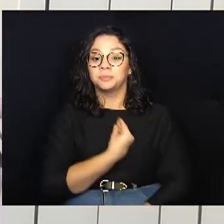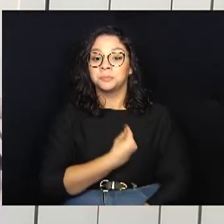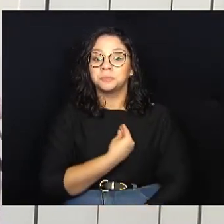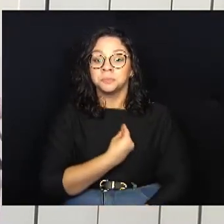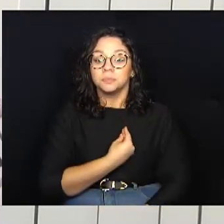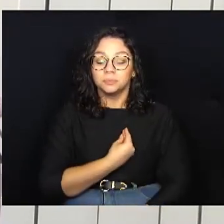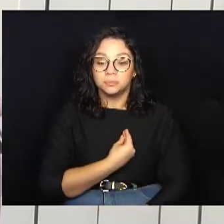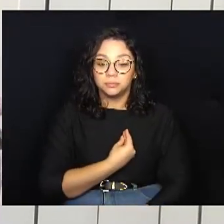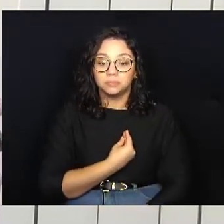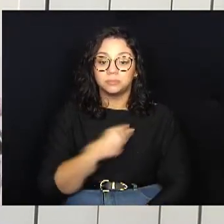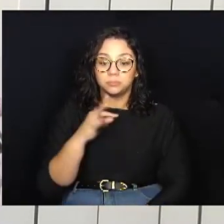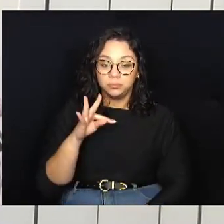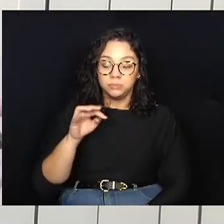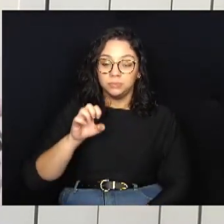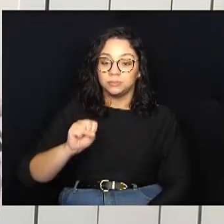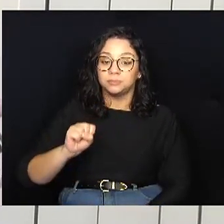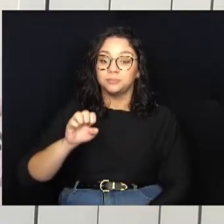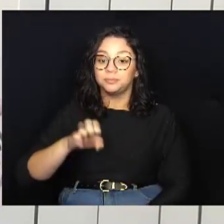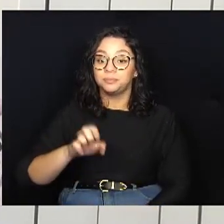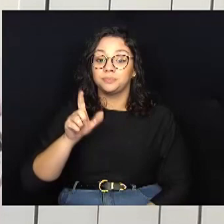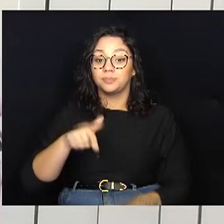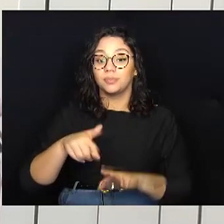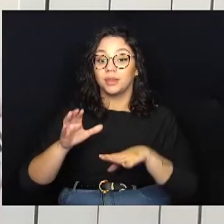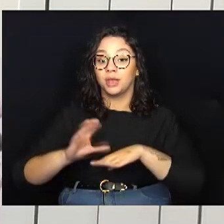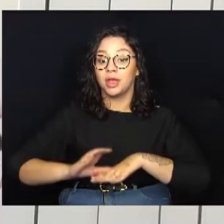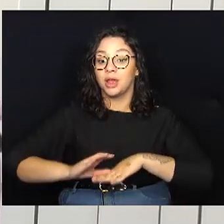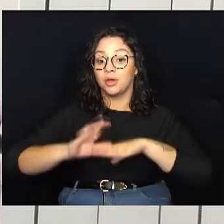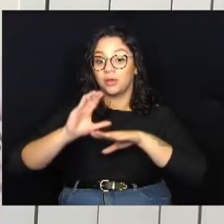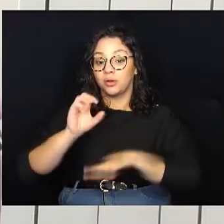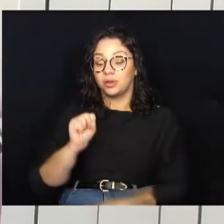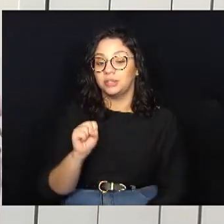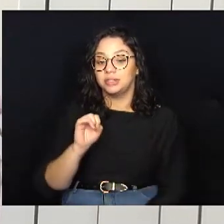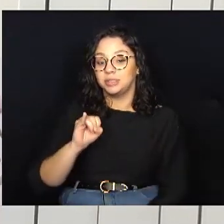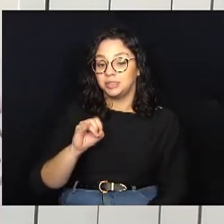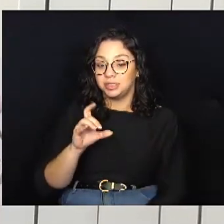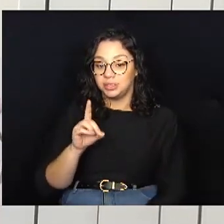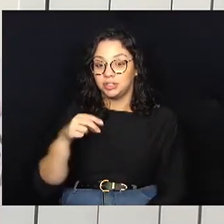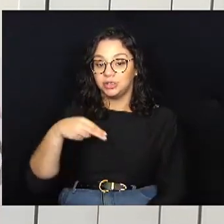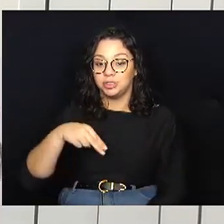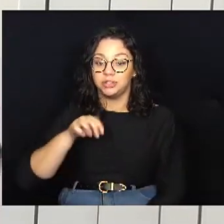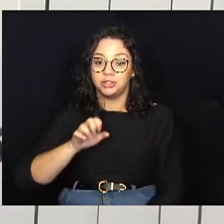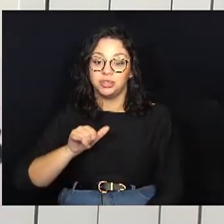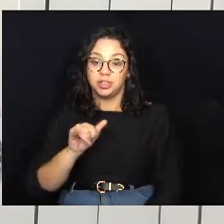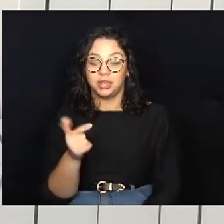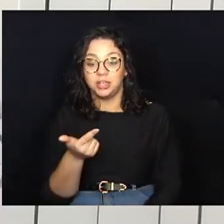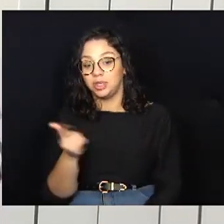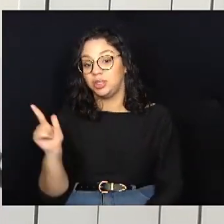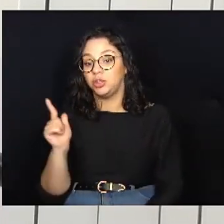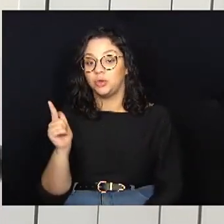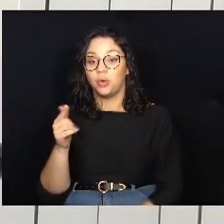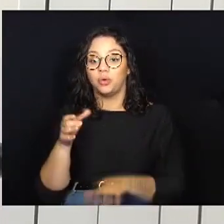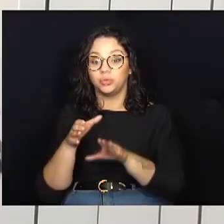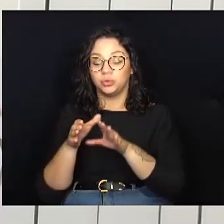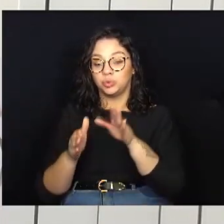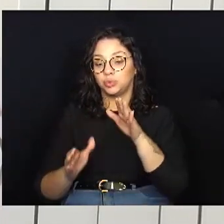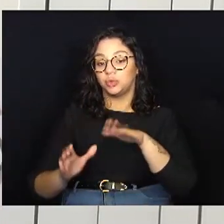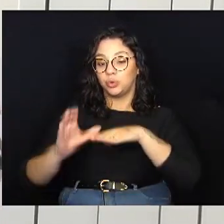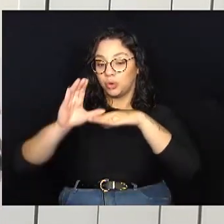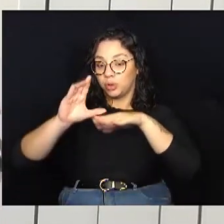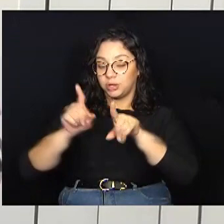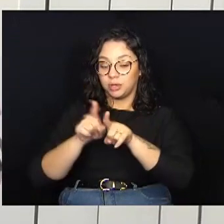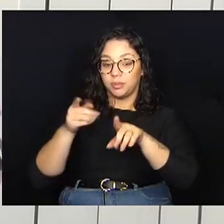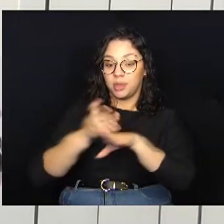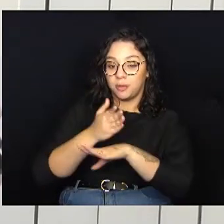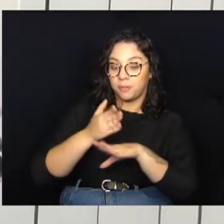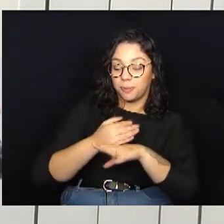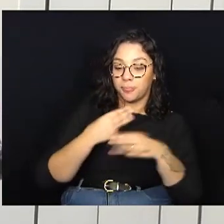do TCE, conselheiro Sidney Beraldo, também outros conselheiros, auditores, membros do Ministério